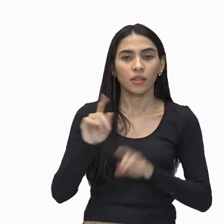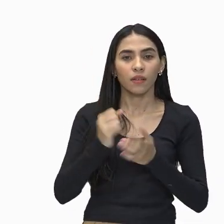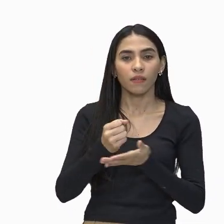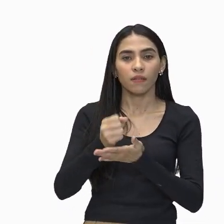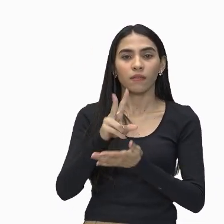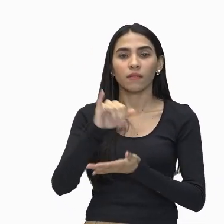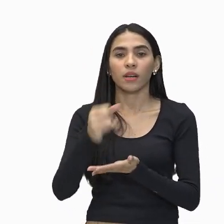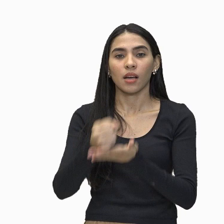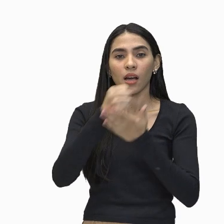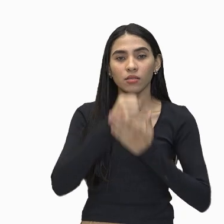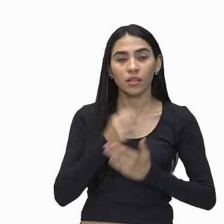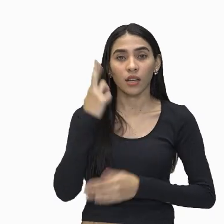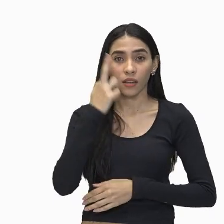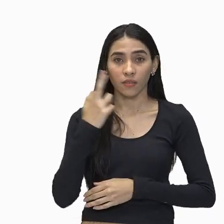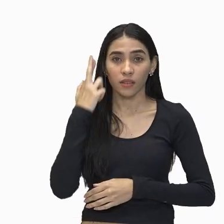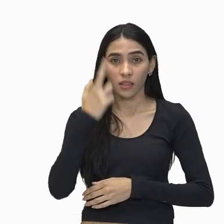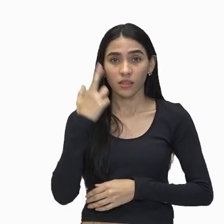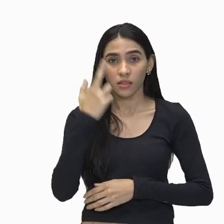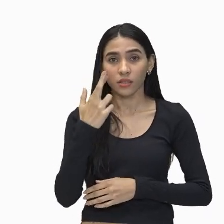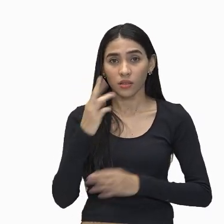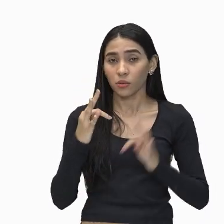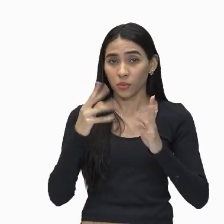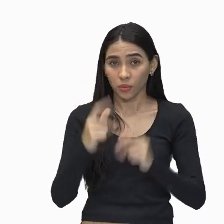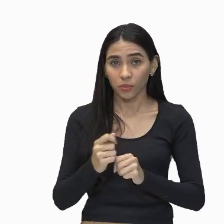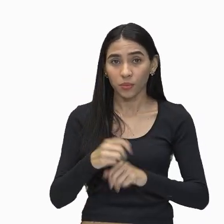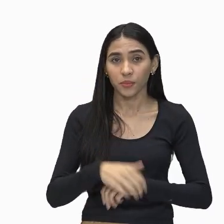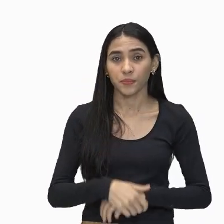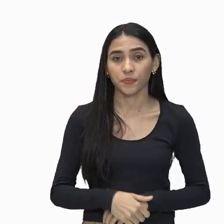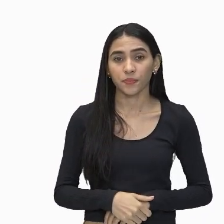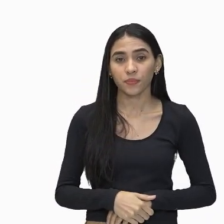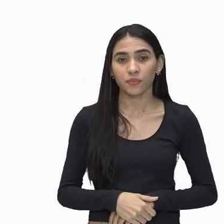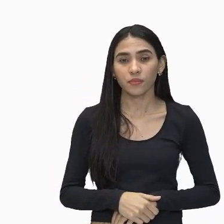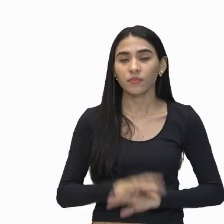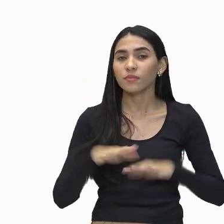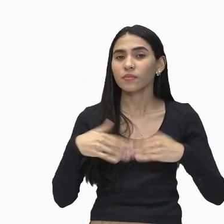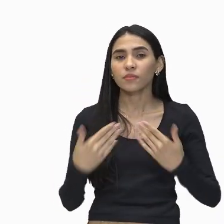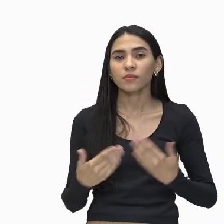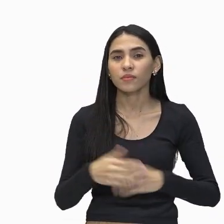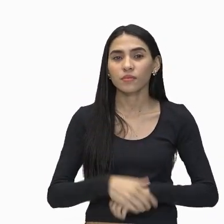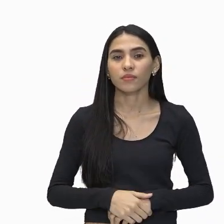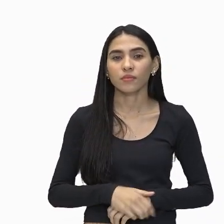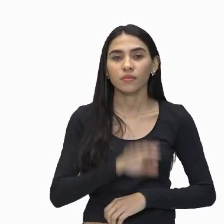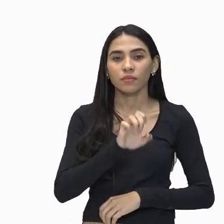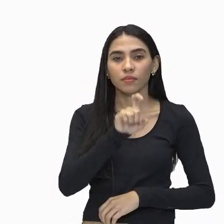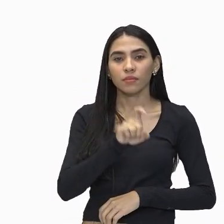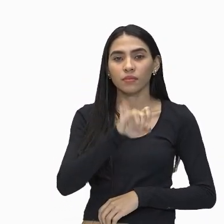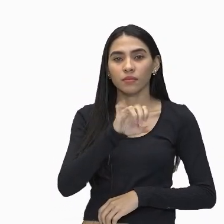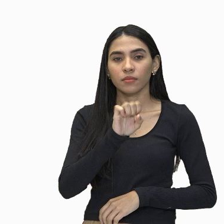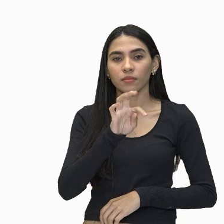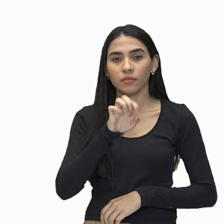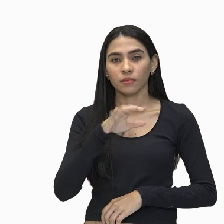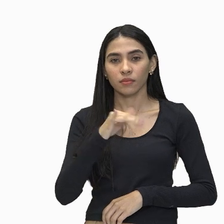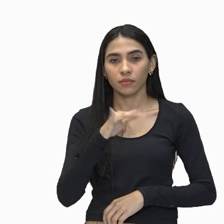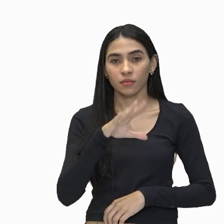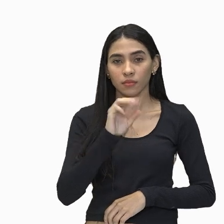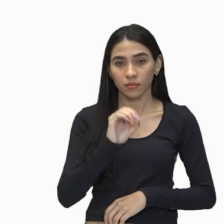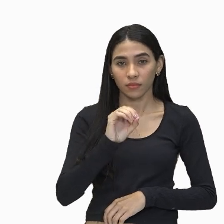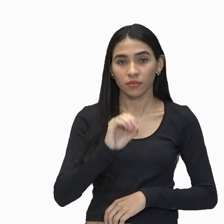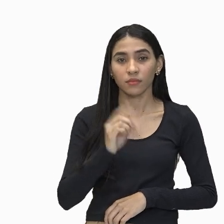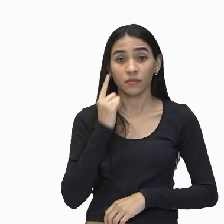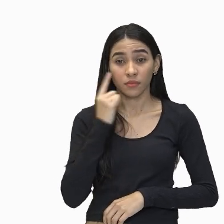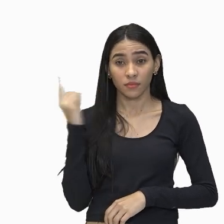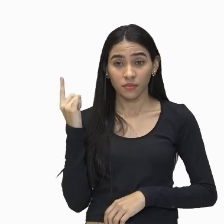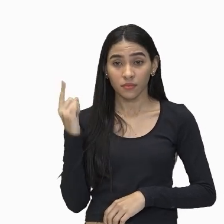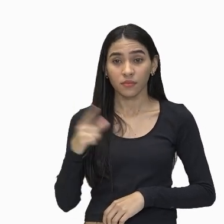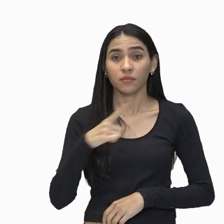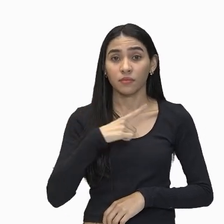a refletir sobre tudo isso. Que tendência é essa? O existencialismo. O existencialismo, ele